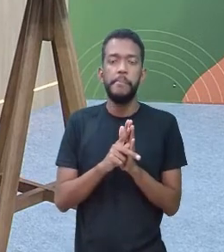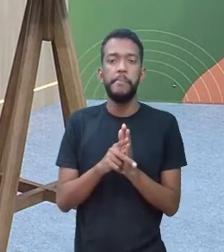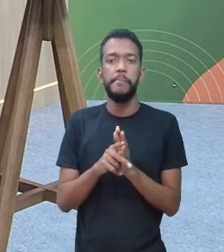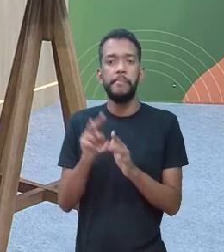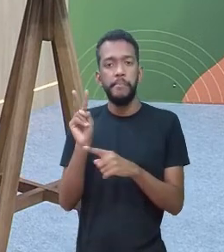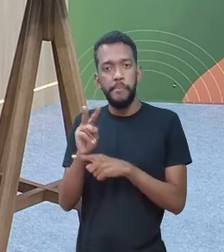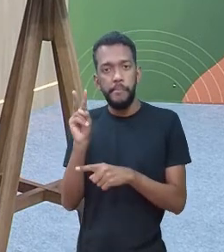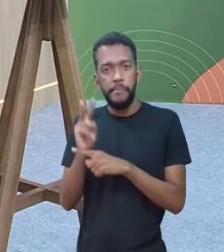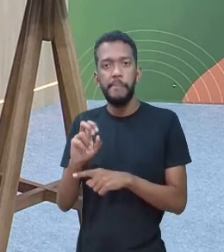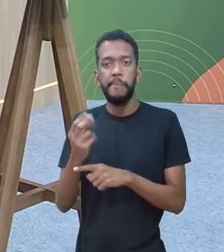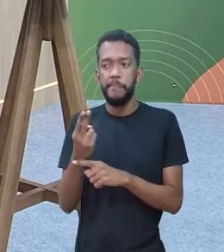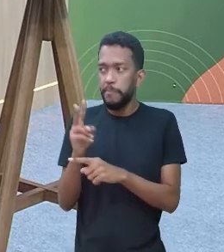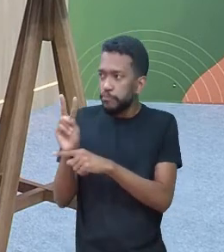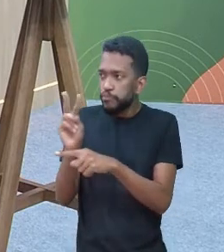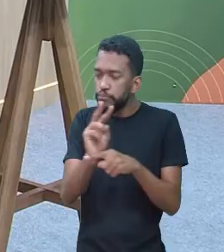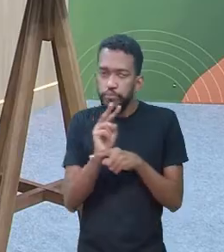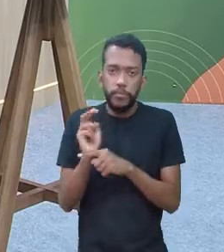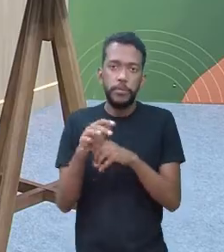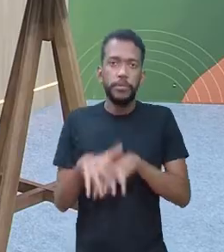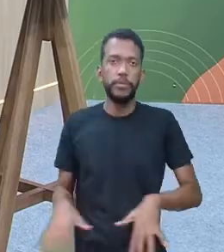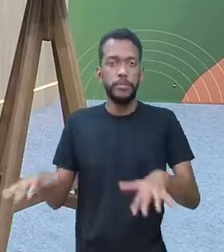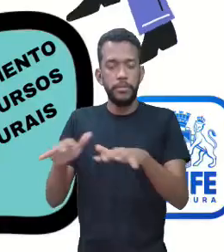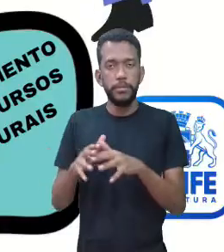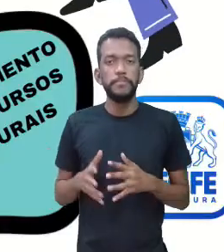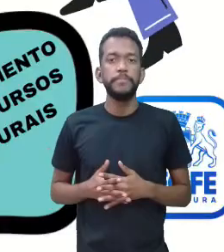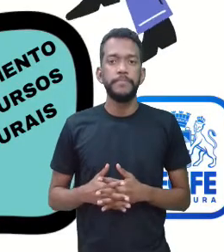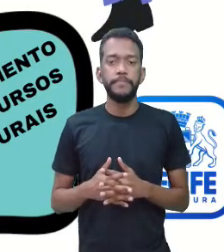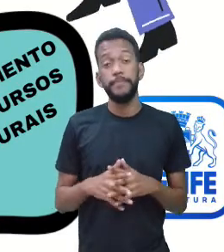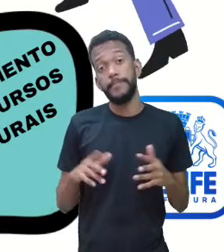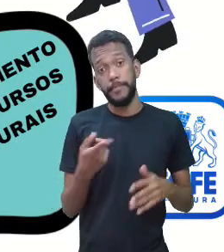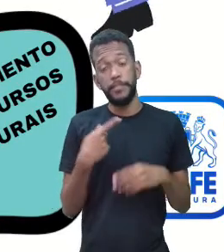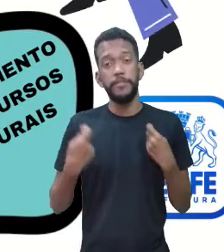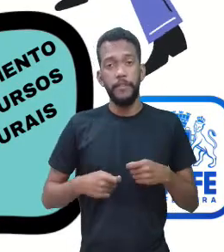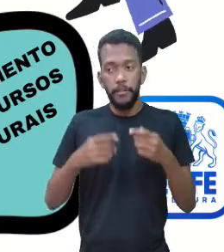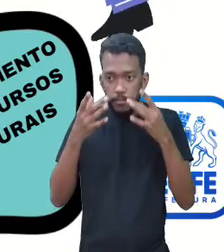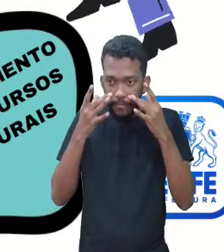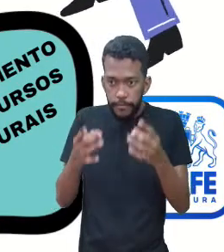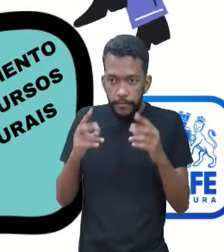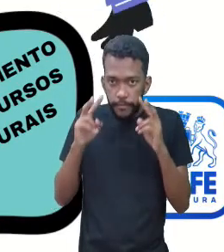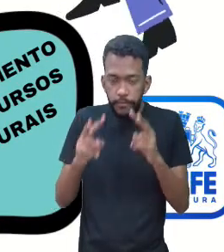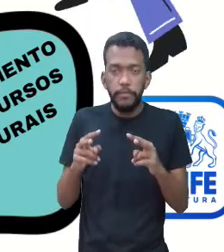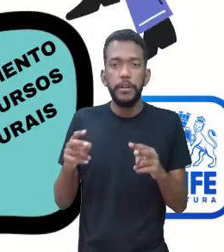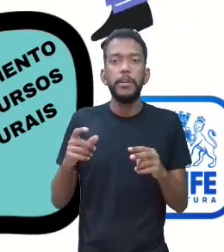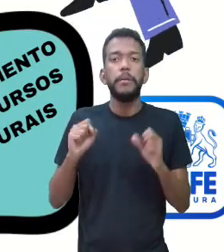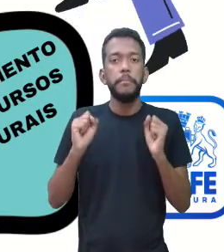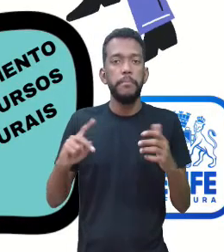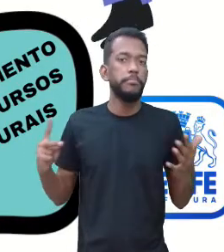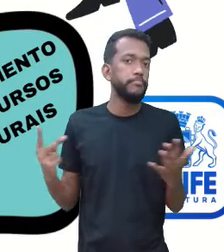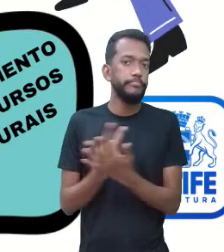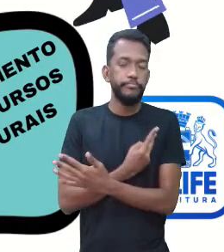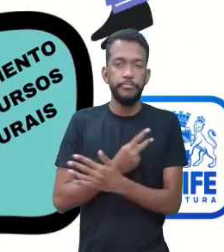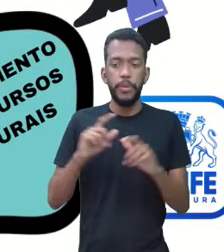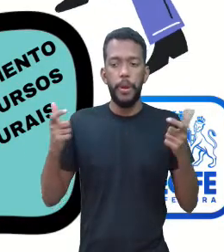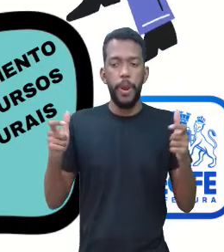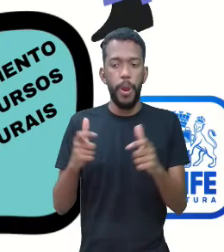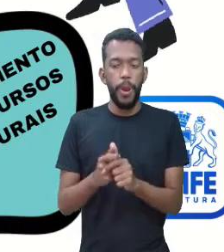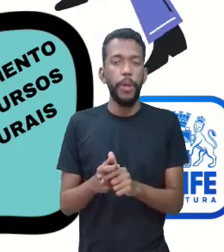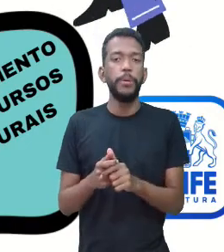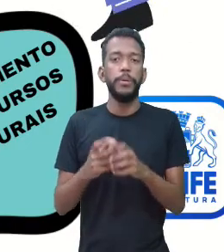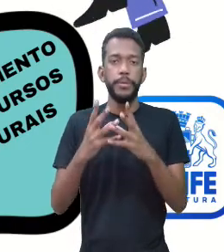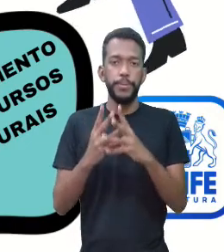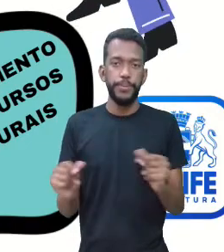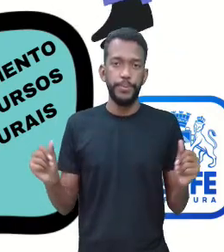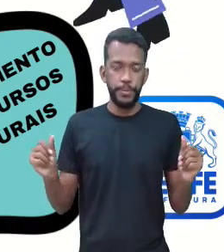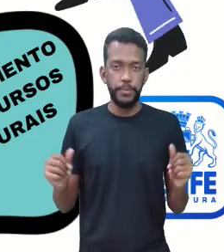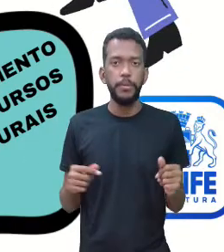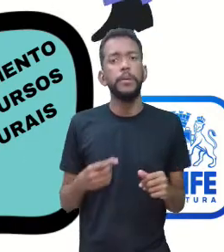conservando um determinado ambiente? E aí a gente vai ver que vai causar a extinção de espécie. E qual o mal da extinção de uma espécie?